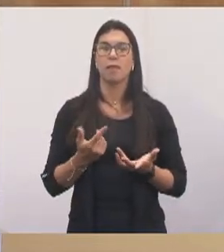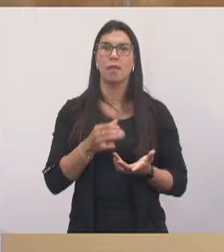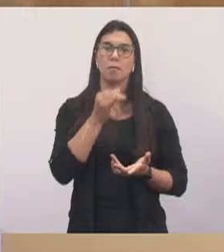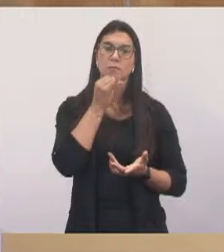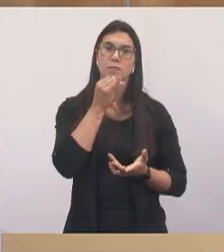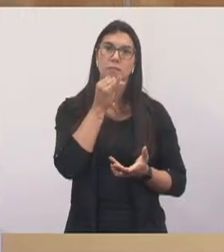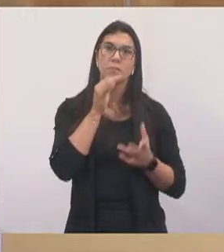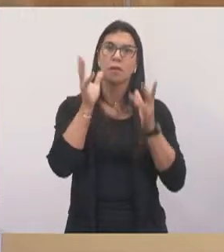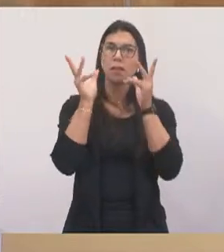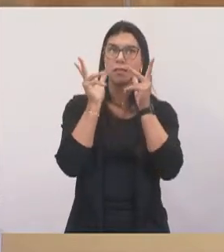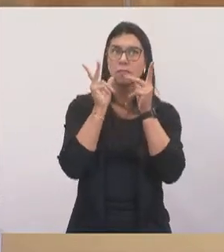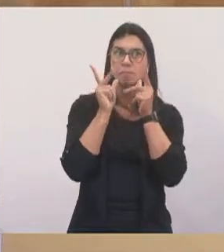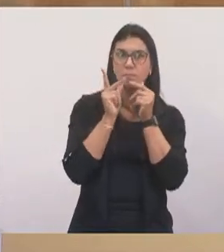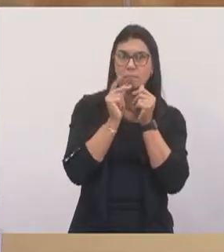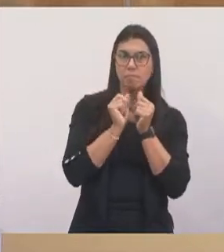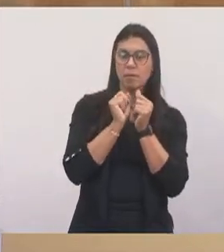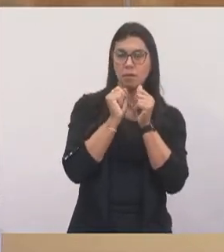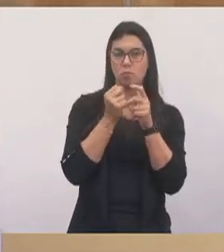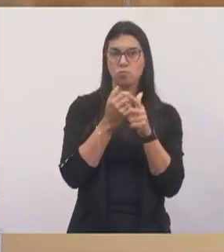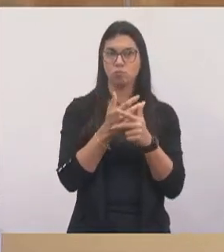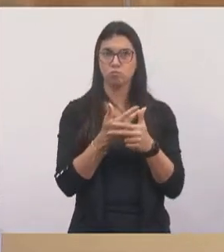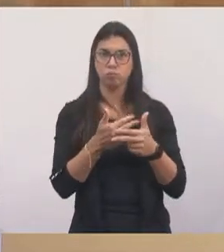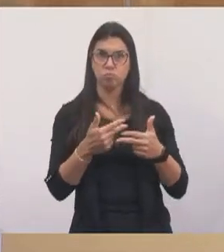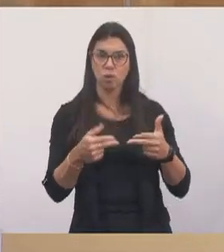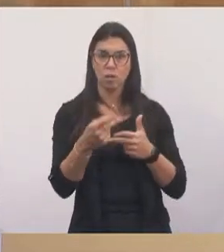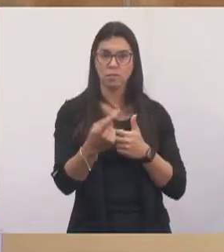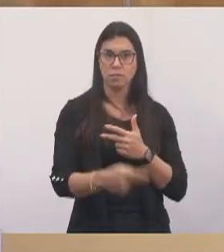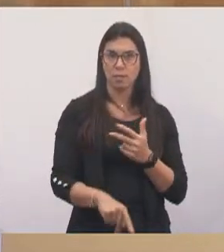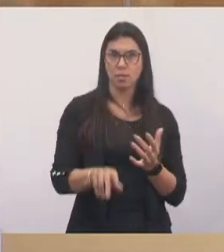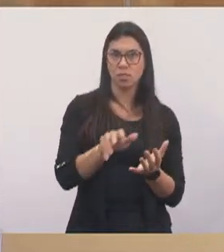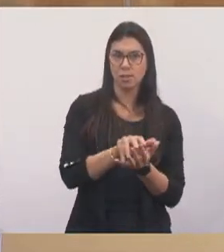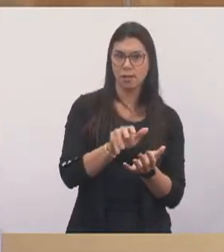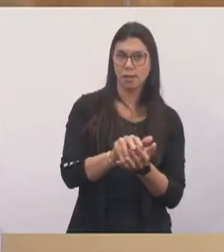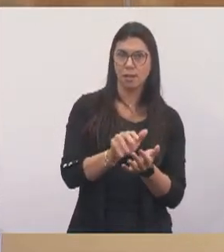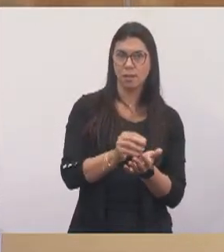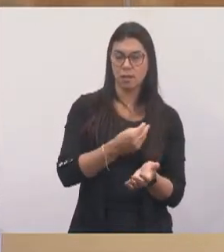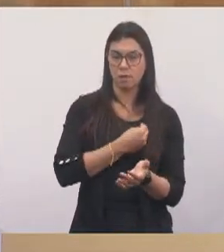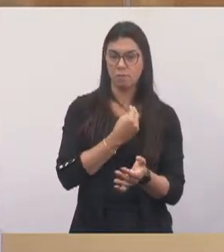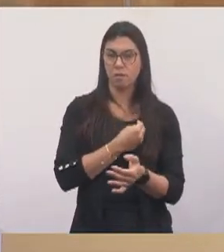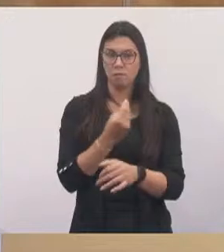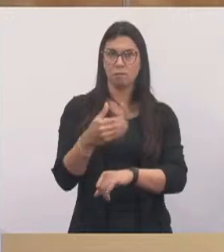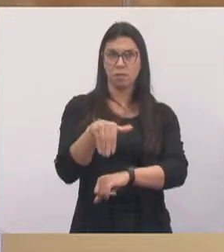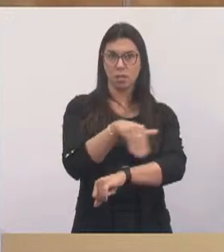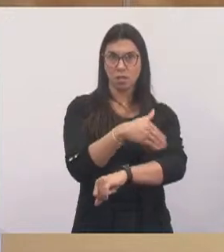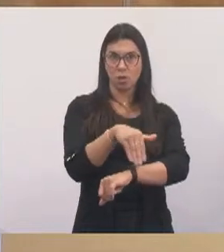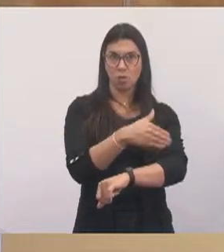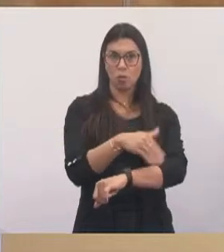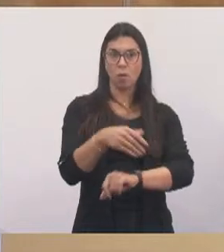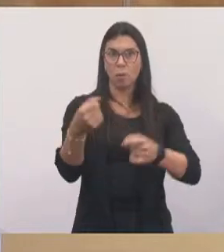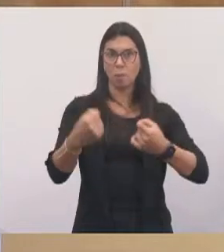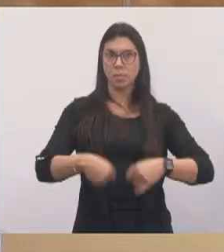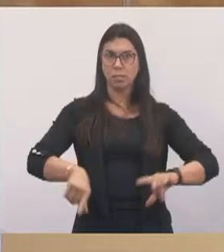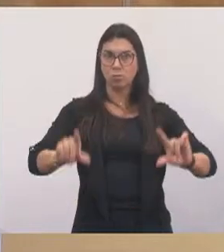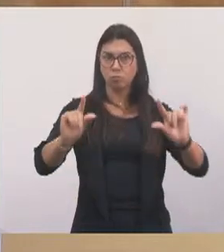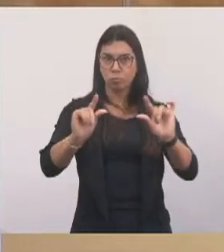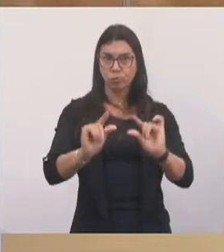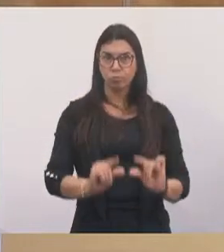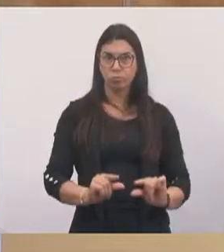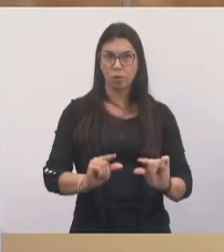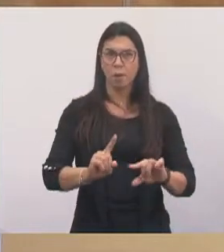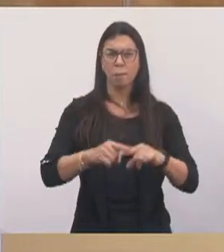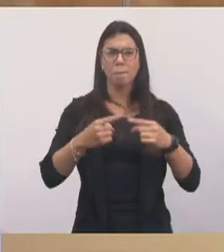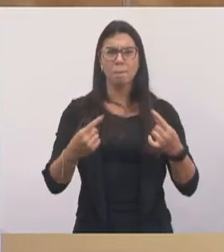e vacinando, correto? Só que ali eu não consegui enxergar